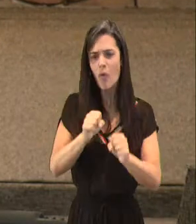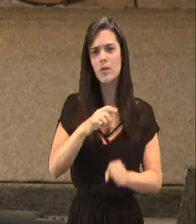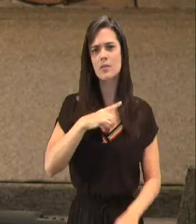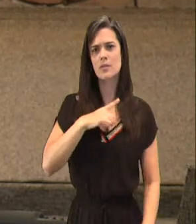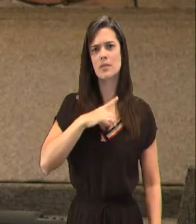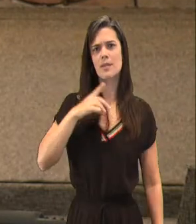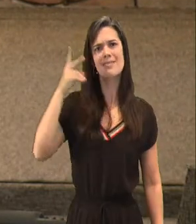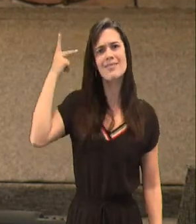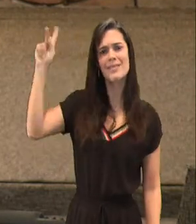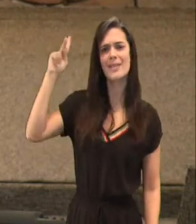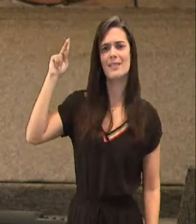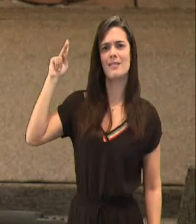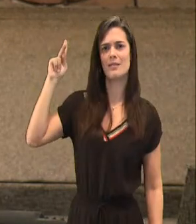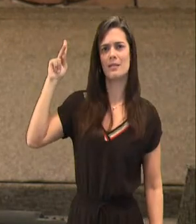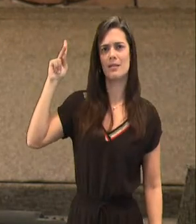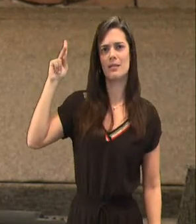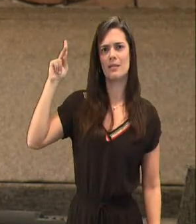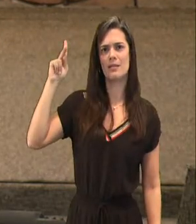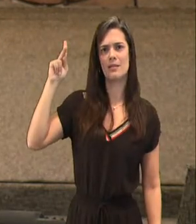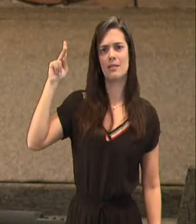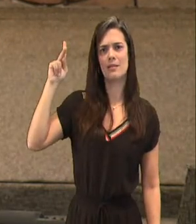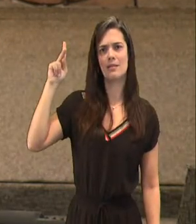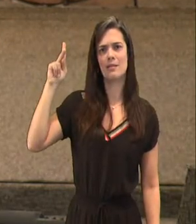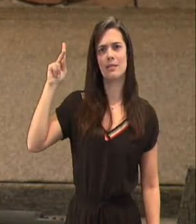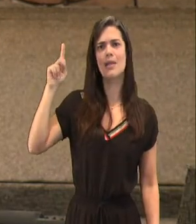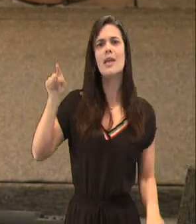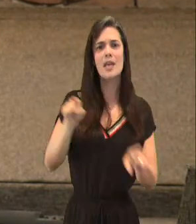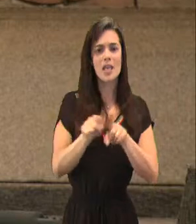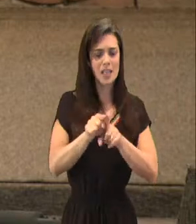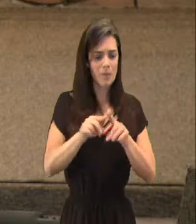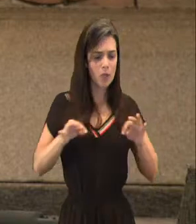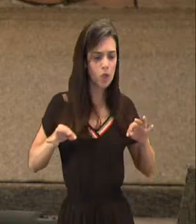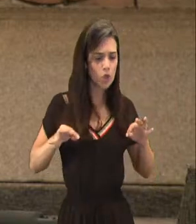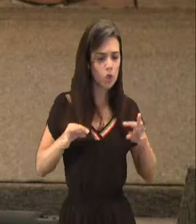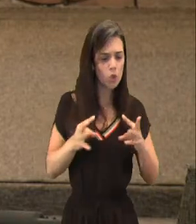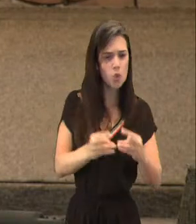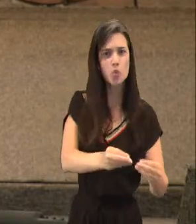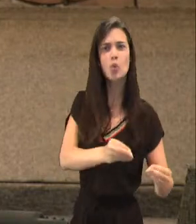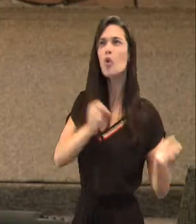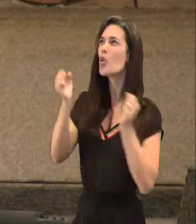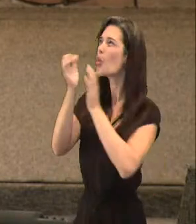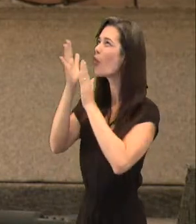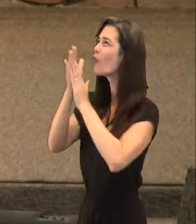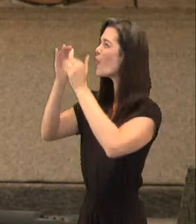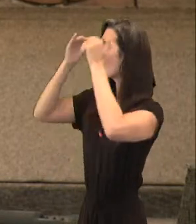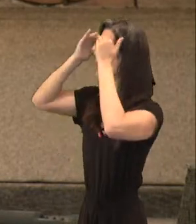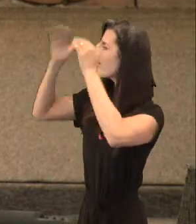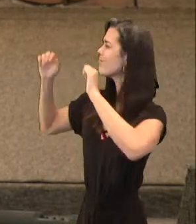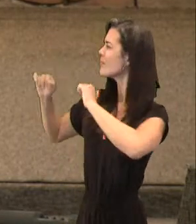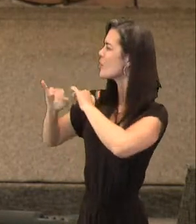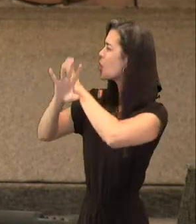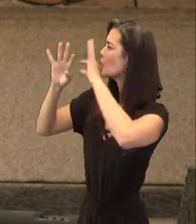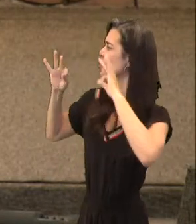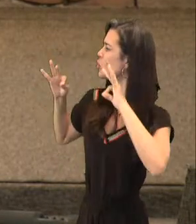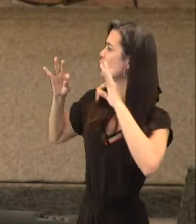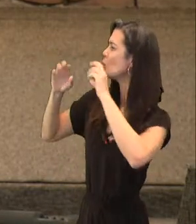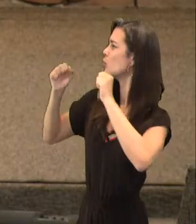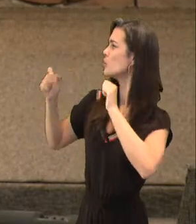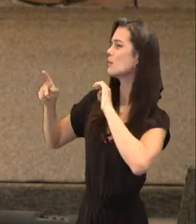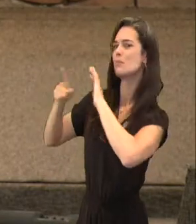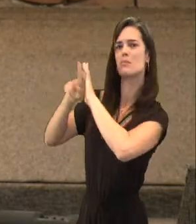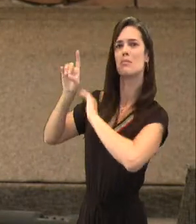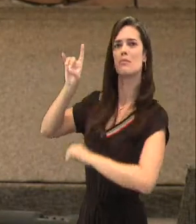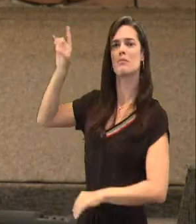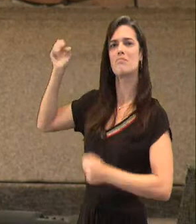capacidade, a habilidade. E para ele é todo louvor, para ele é toda honra, para ele é toda glória. E